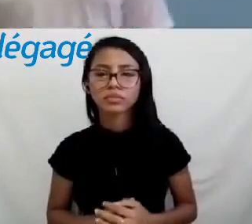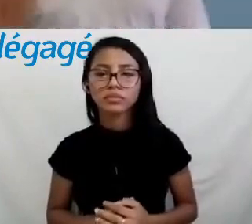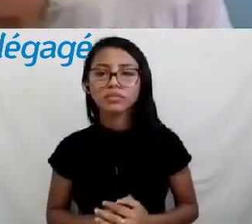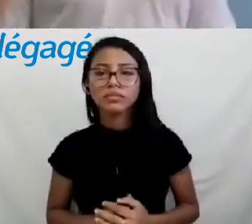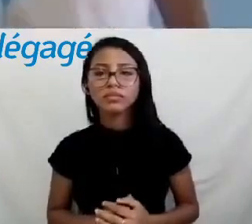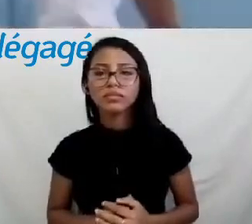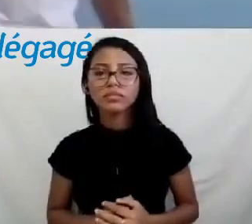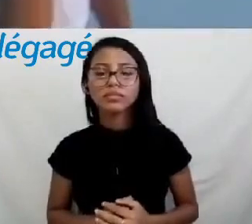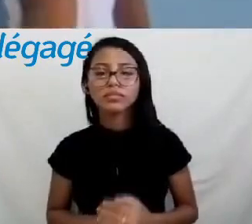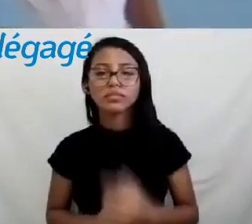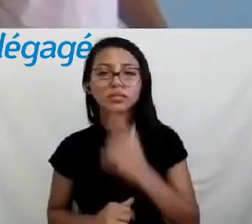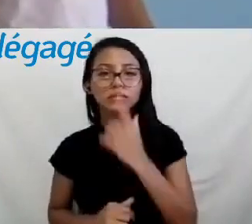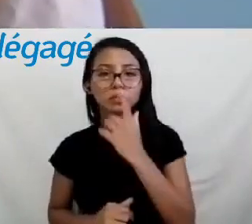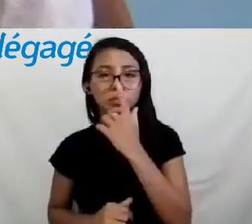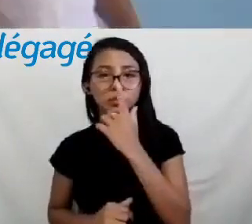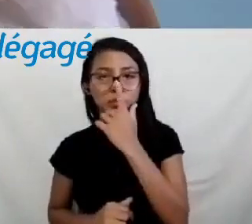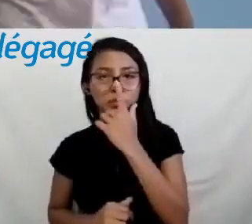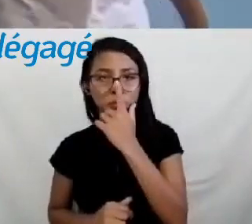as nossas emoções, né?